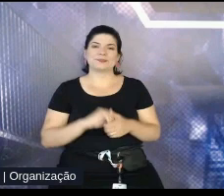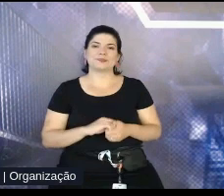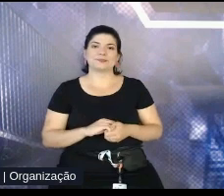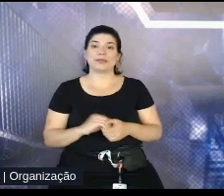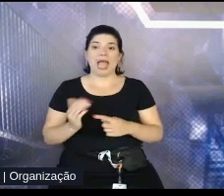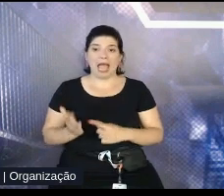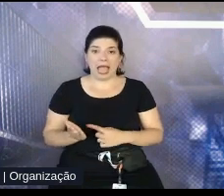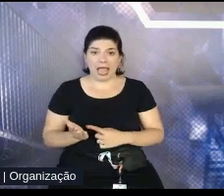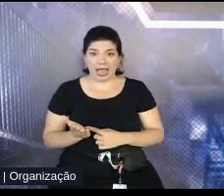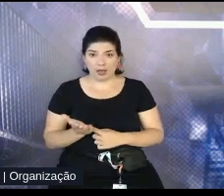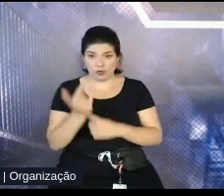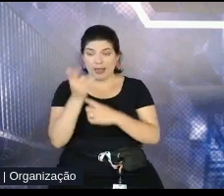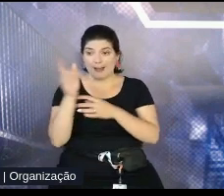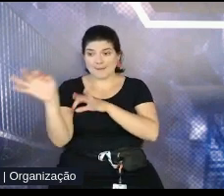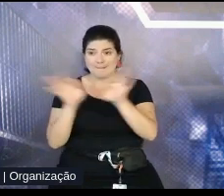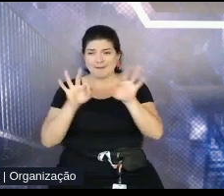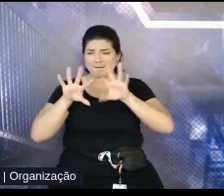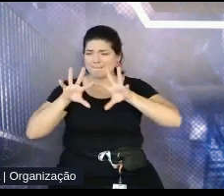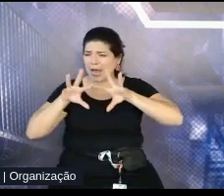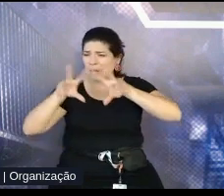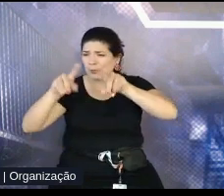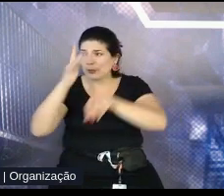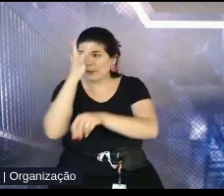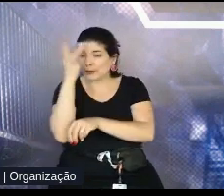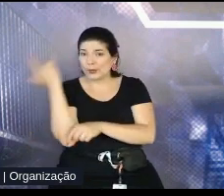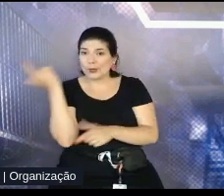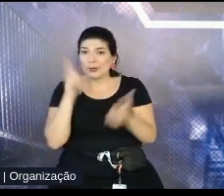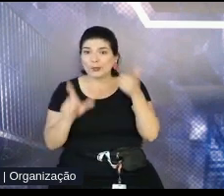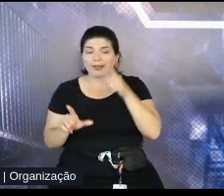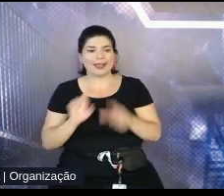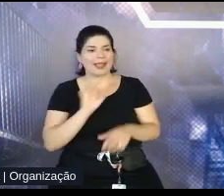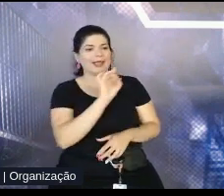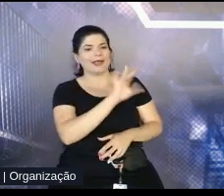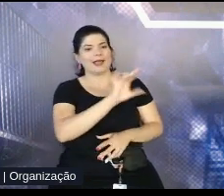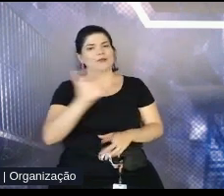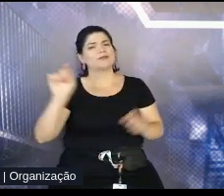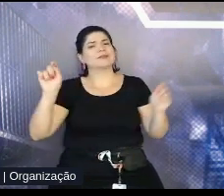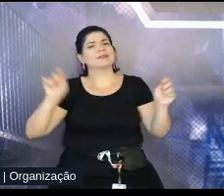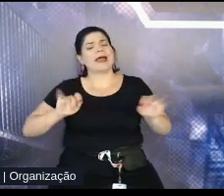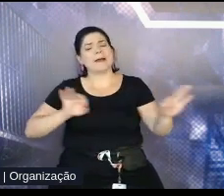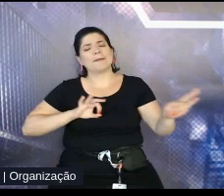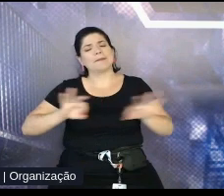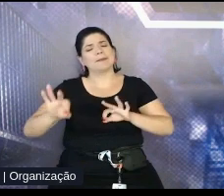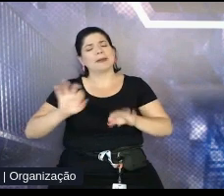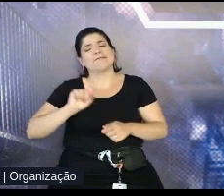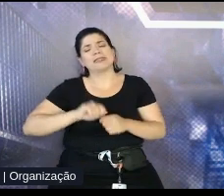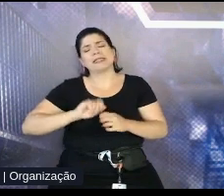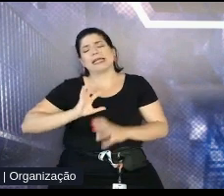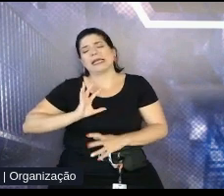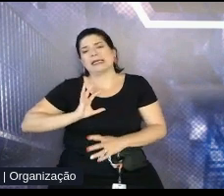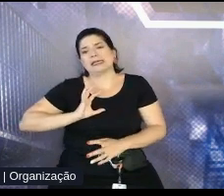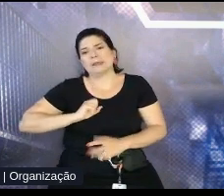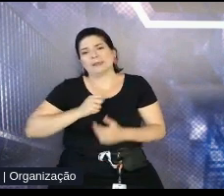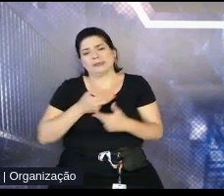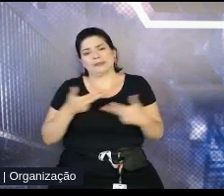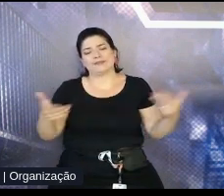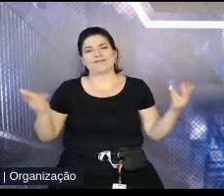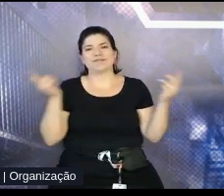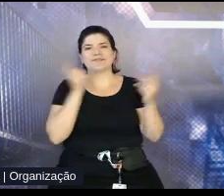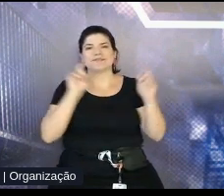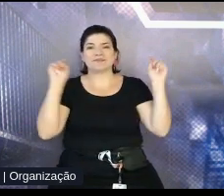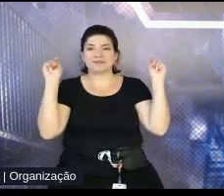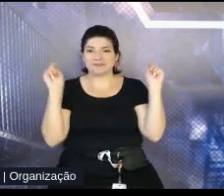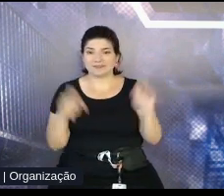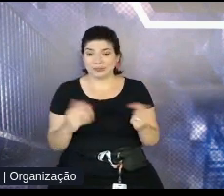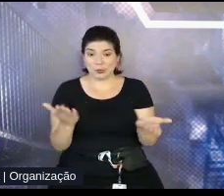tecnologia é feita para todos, permite que cada um faça o que ama, né? Então, a gente começou esse papo de